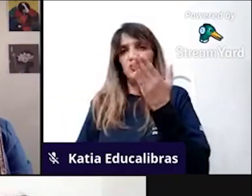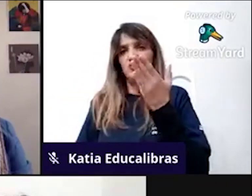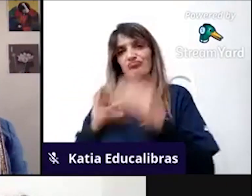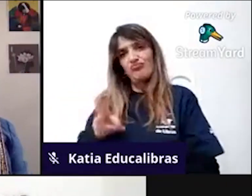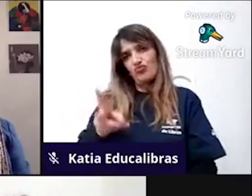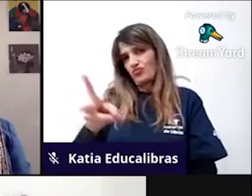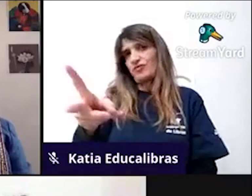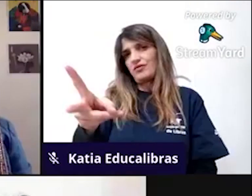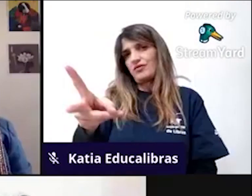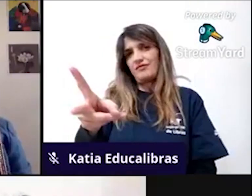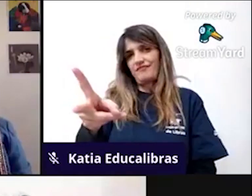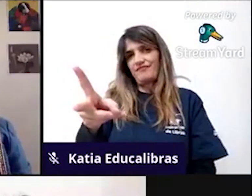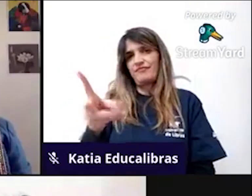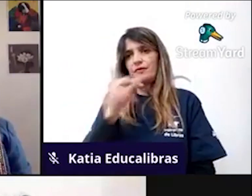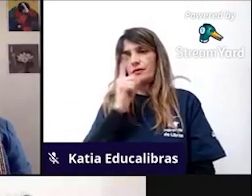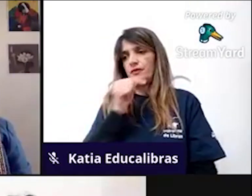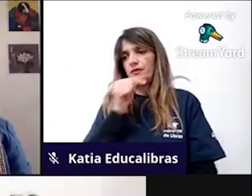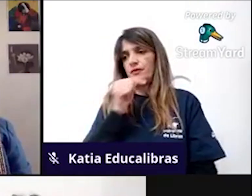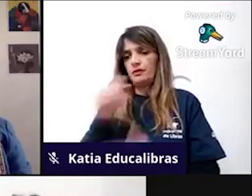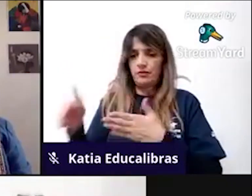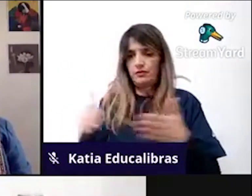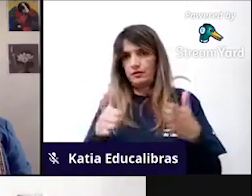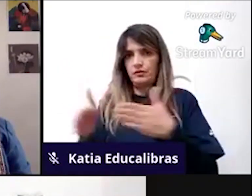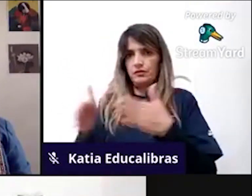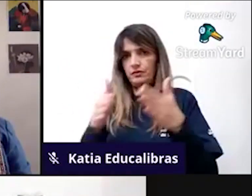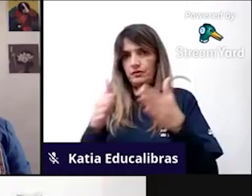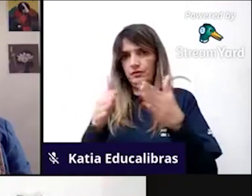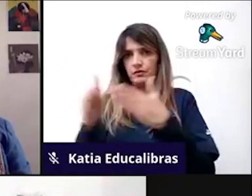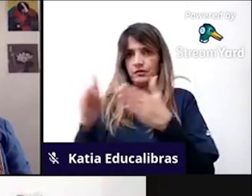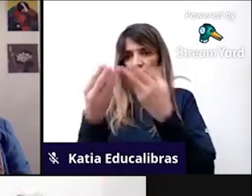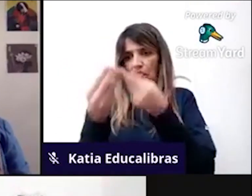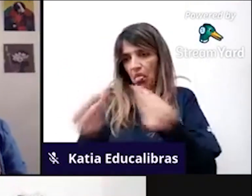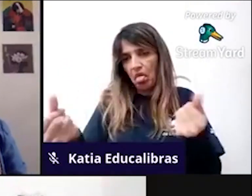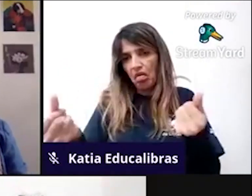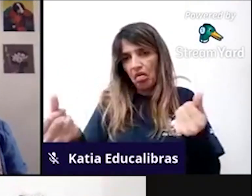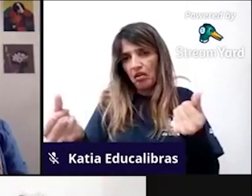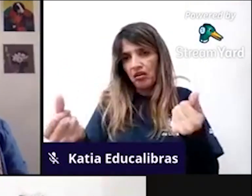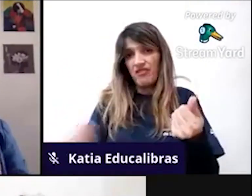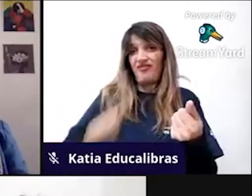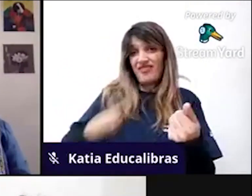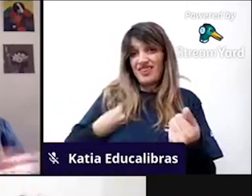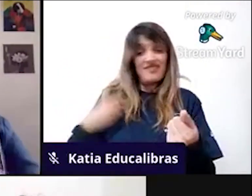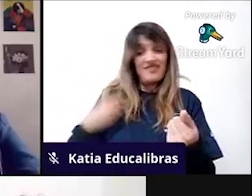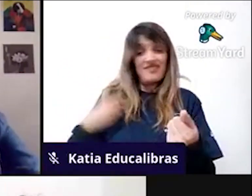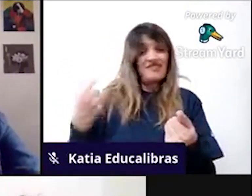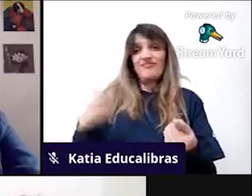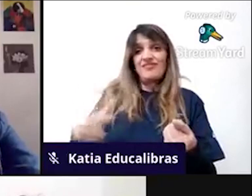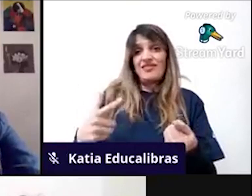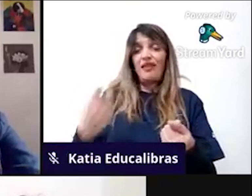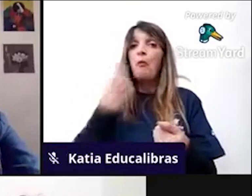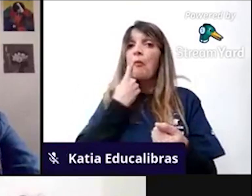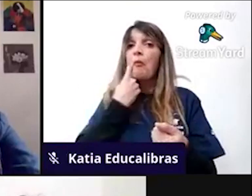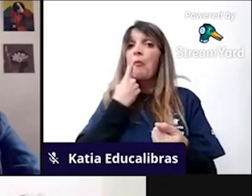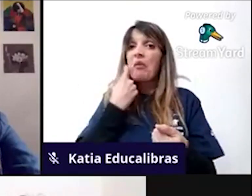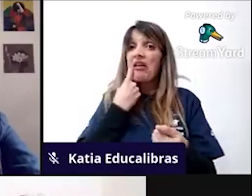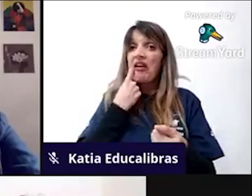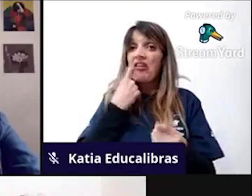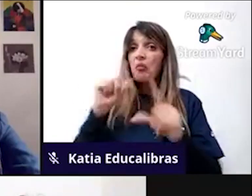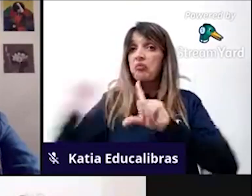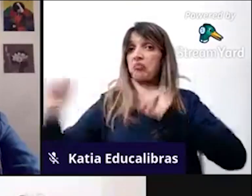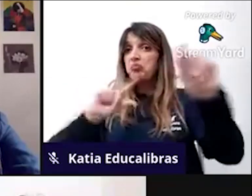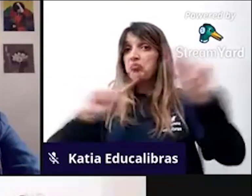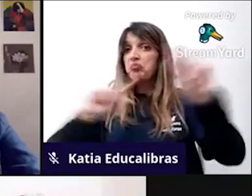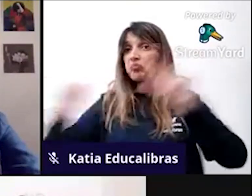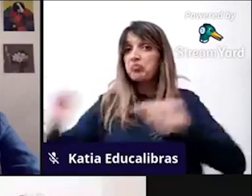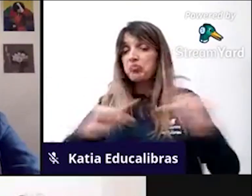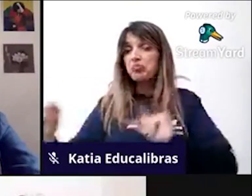E no rio que apodrece não tem vida. Os peixes vão embora. As crianças não